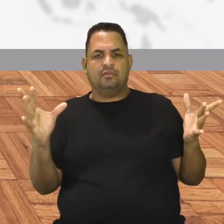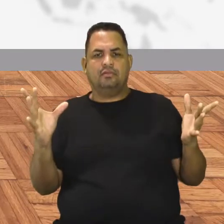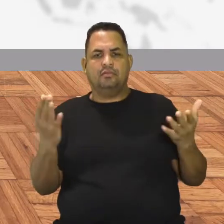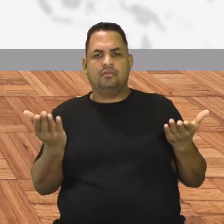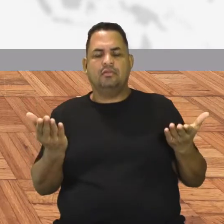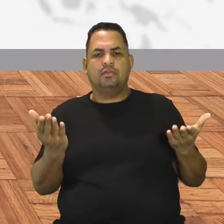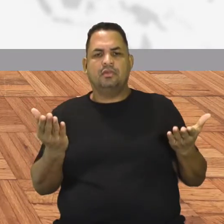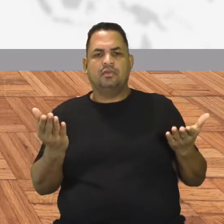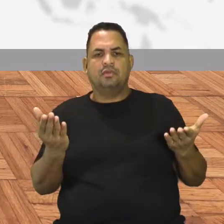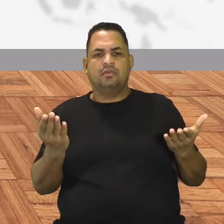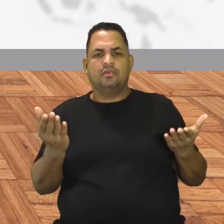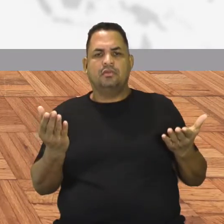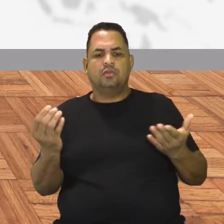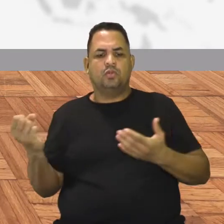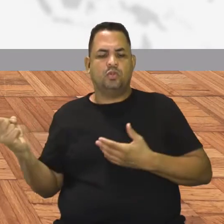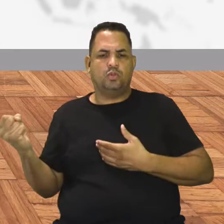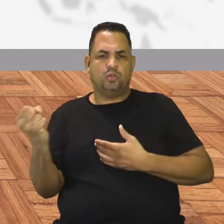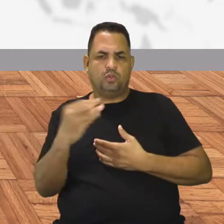desse